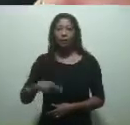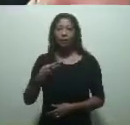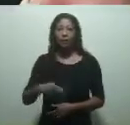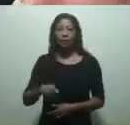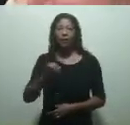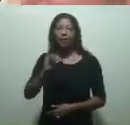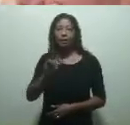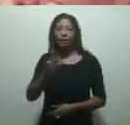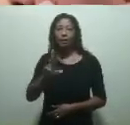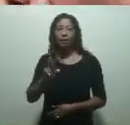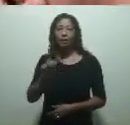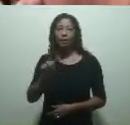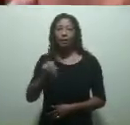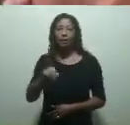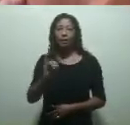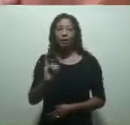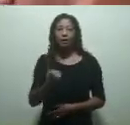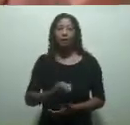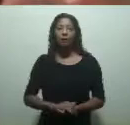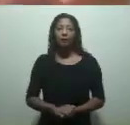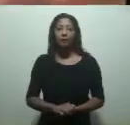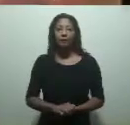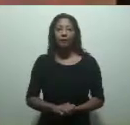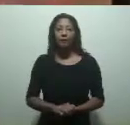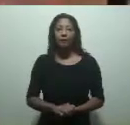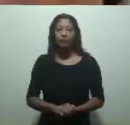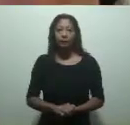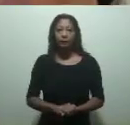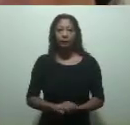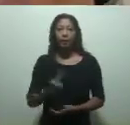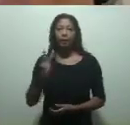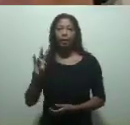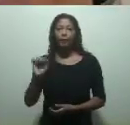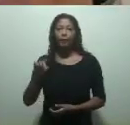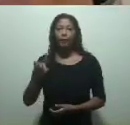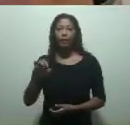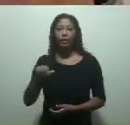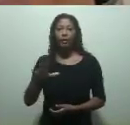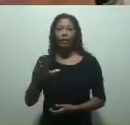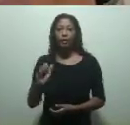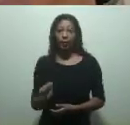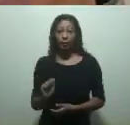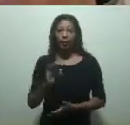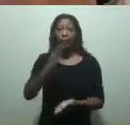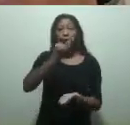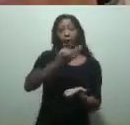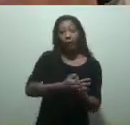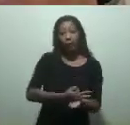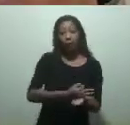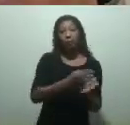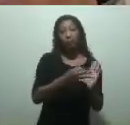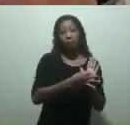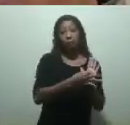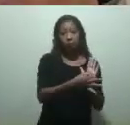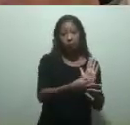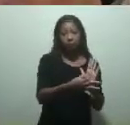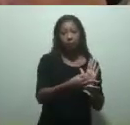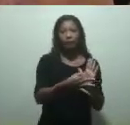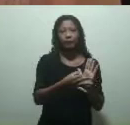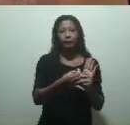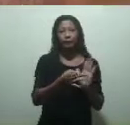Casa Legislativa, vereador Irani Guedes, vereadora Vandilma Oliveira e, com falta justificada,